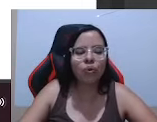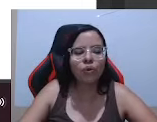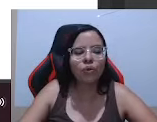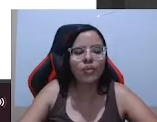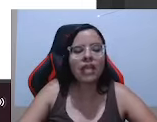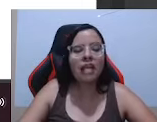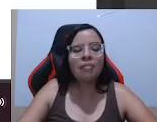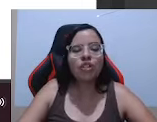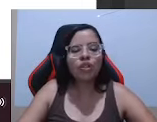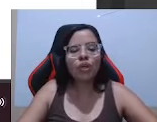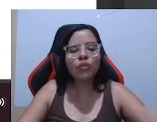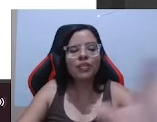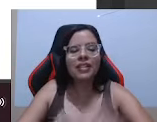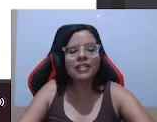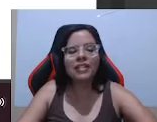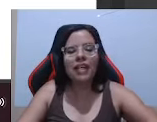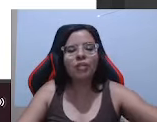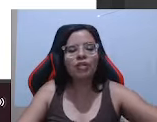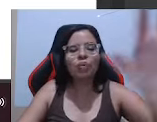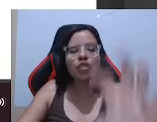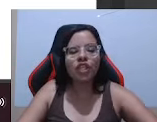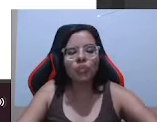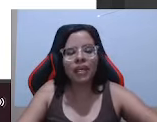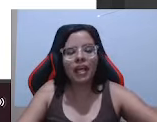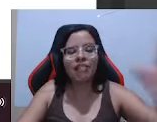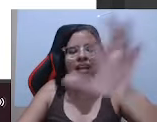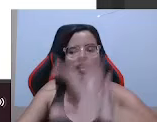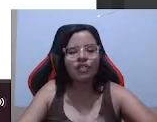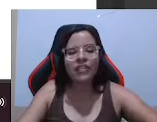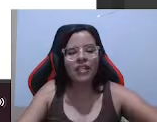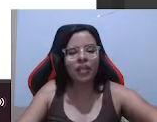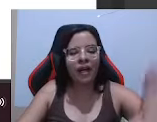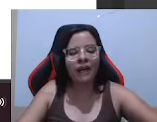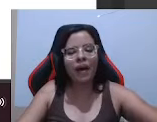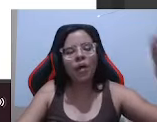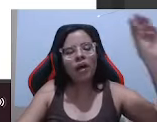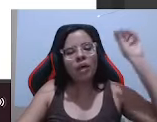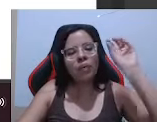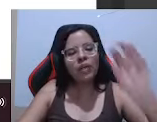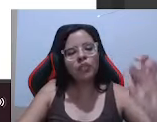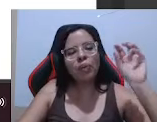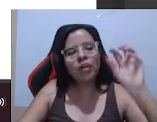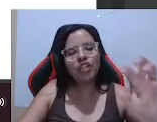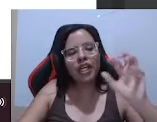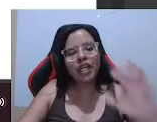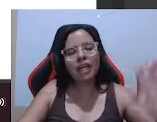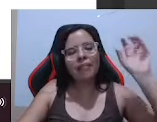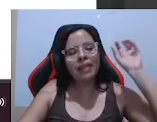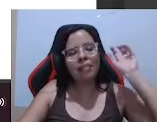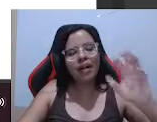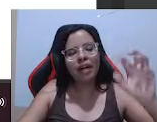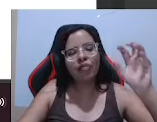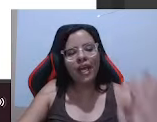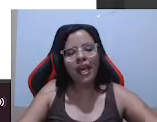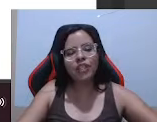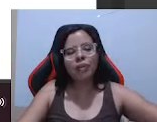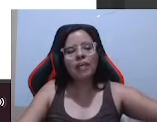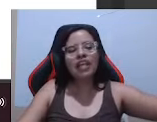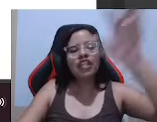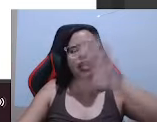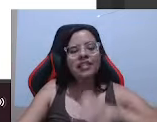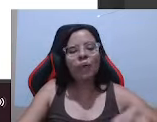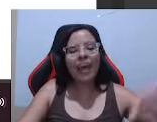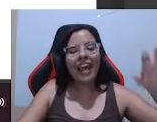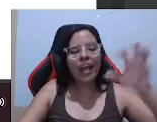e adultos. Mas todos esses temas, como eu já expliquei várias vezes aqui no canal, principalmente aqui na Banca